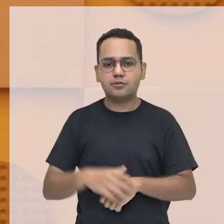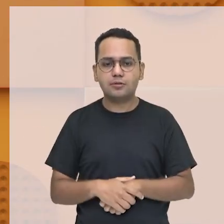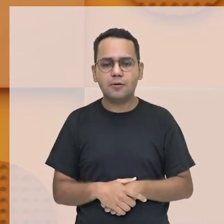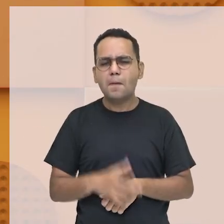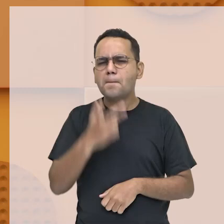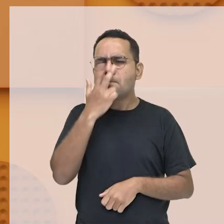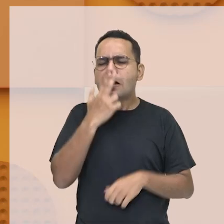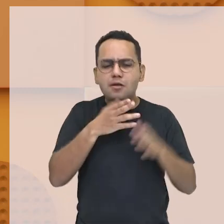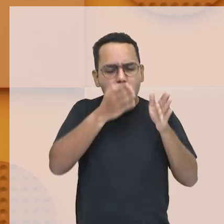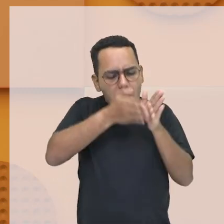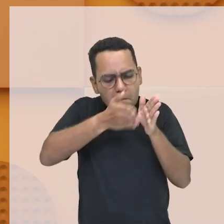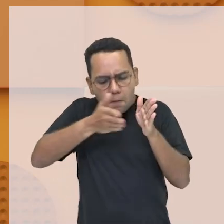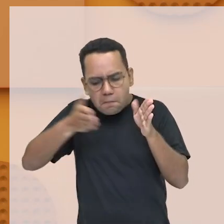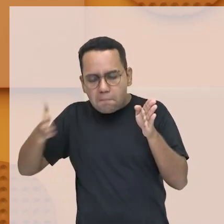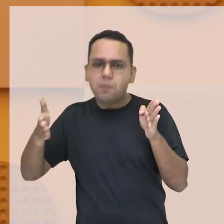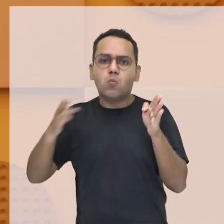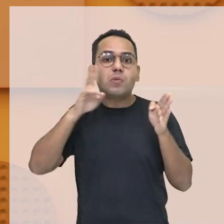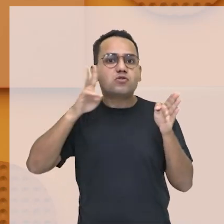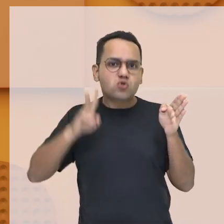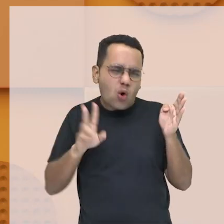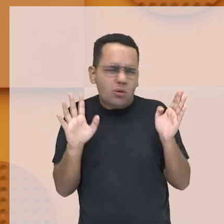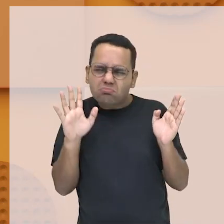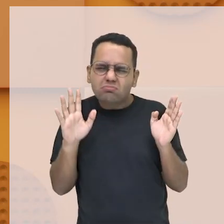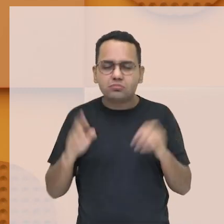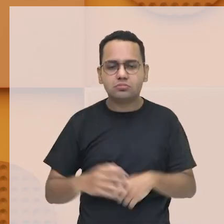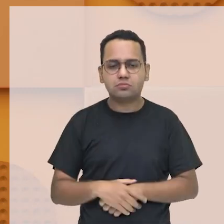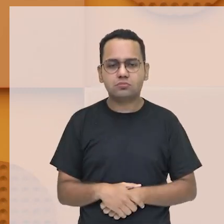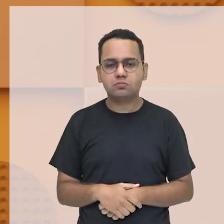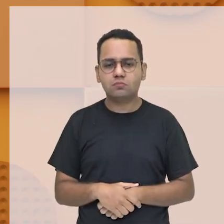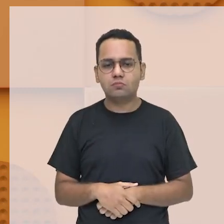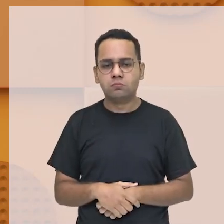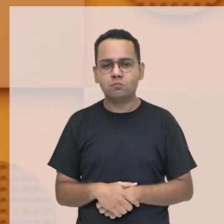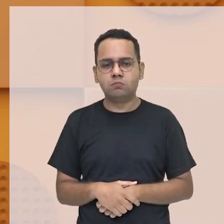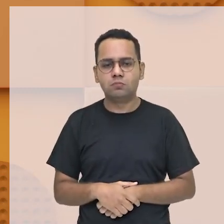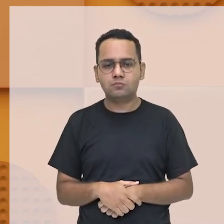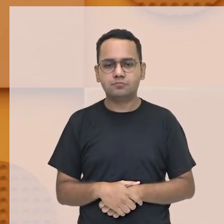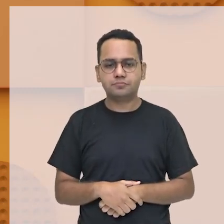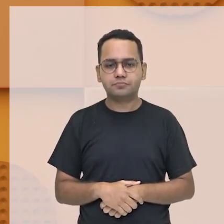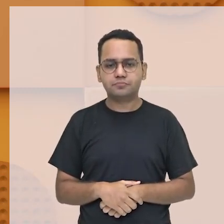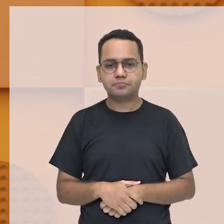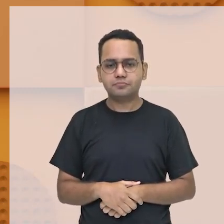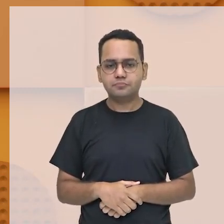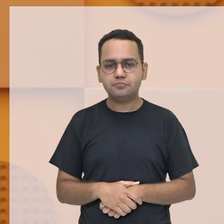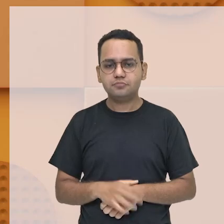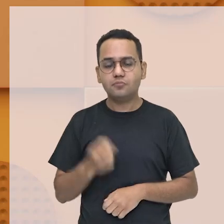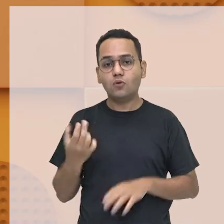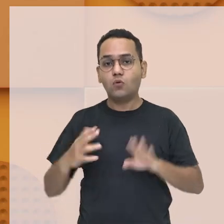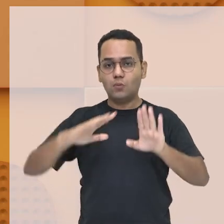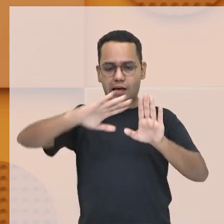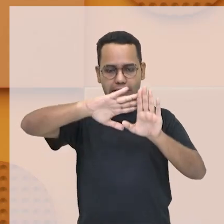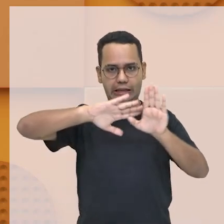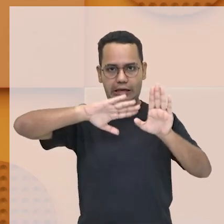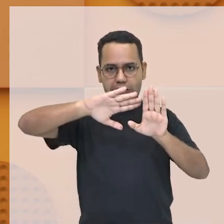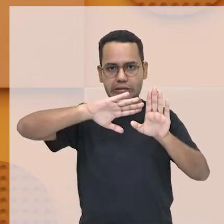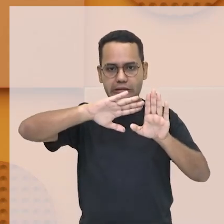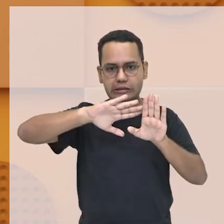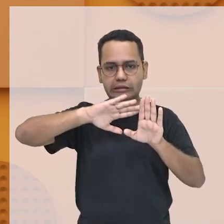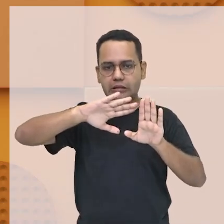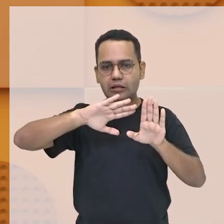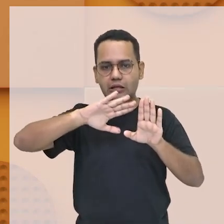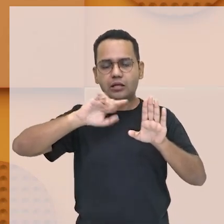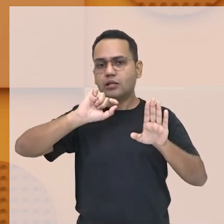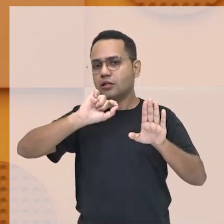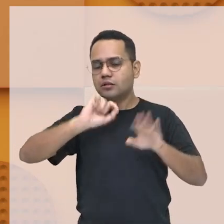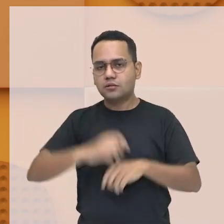muito parecido, um enredo não diria, mas um cenário pessoal, uma